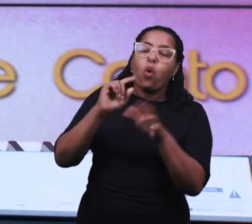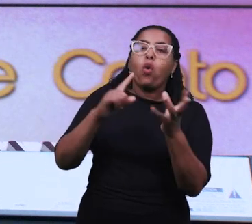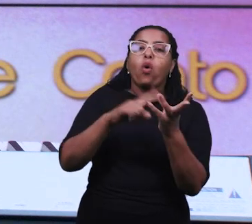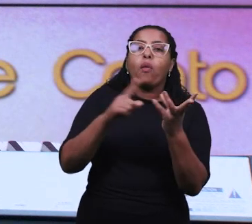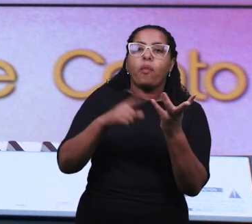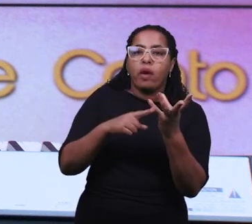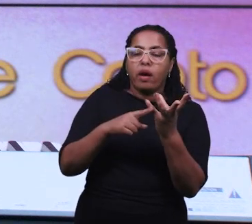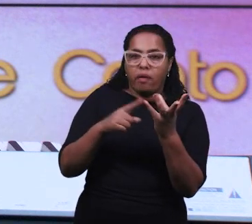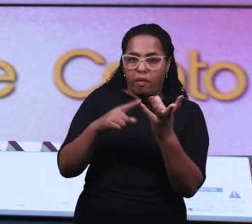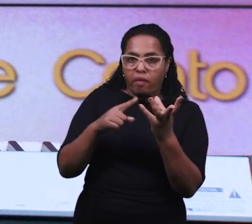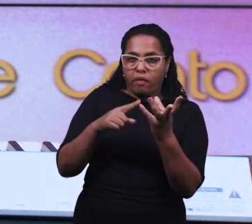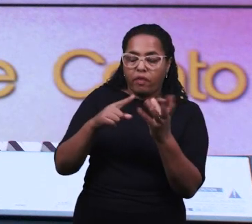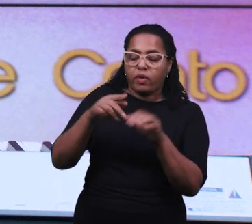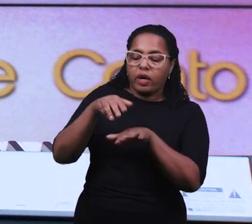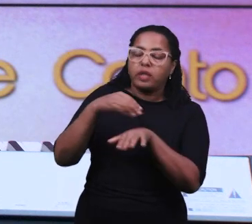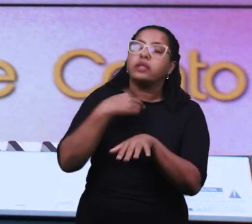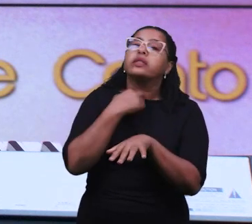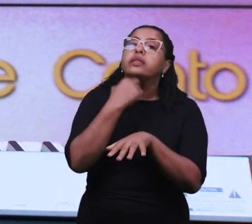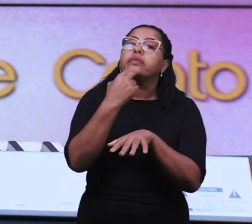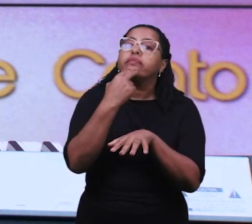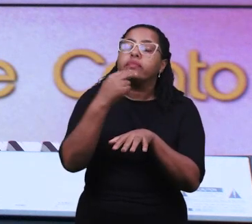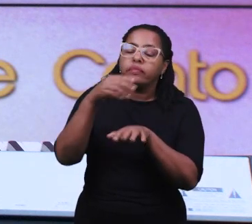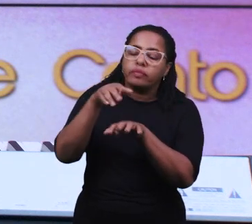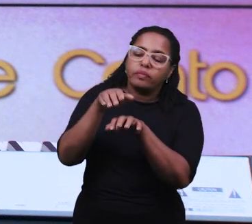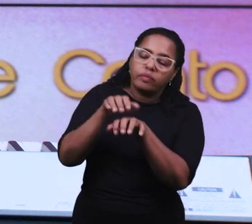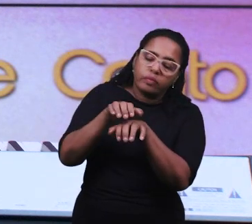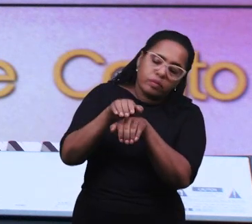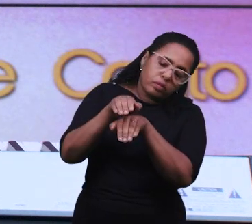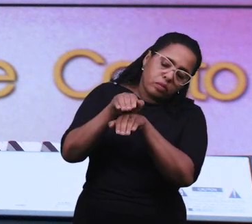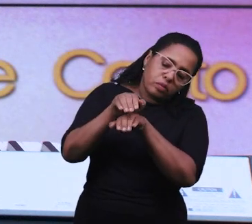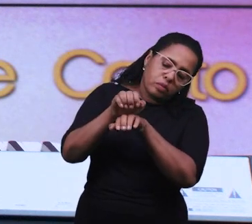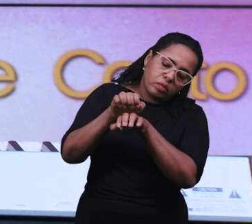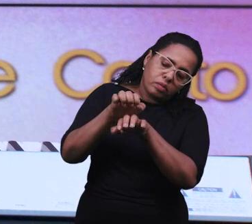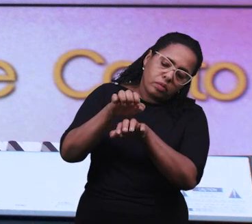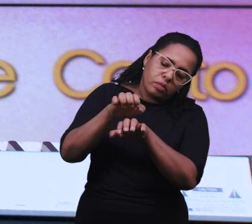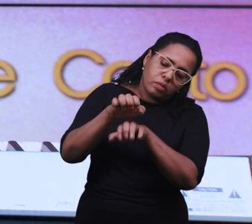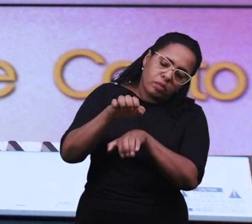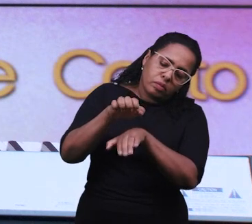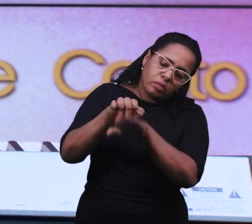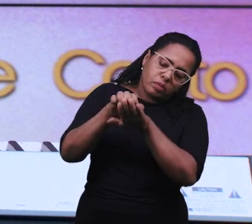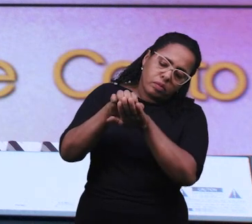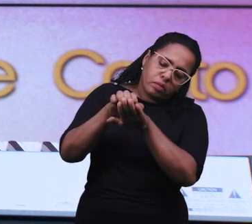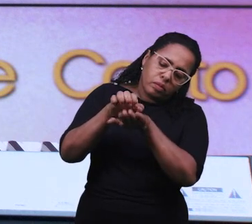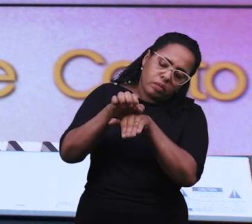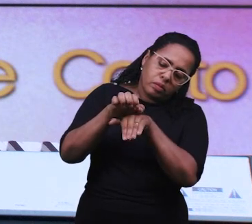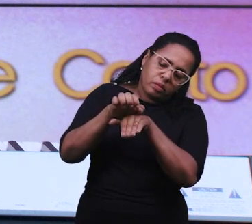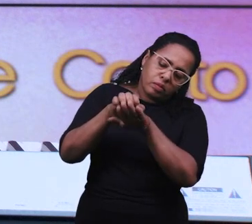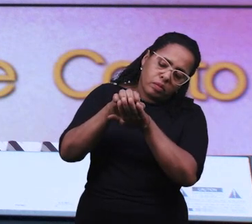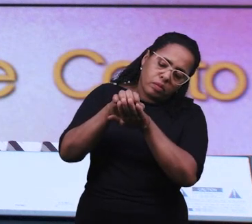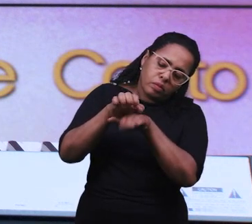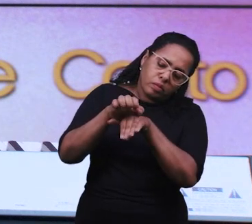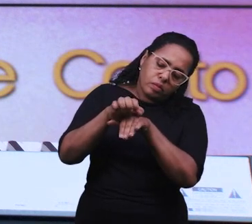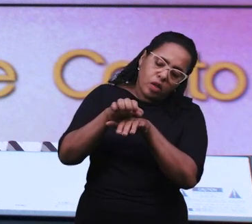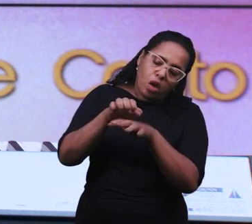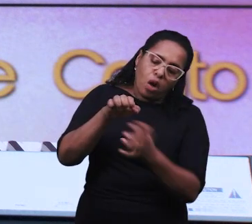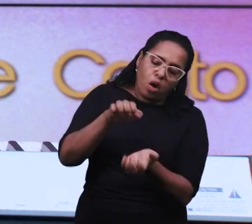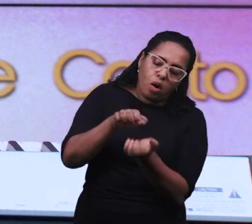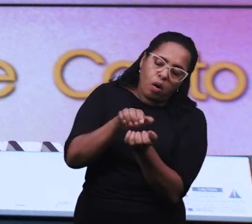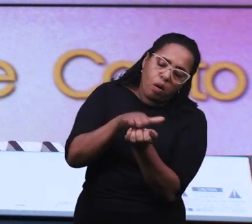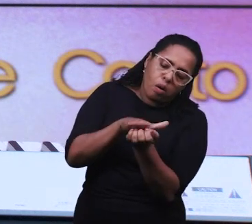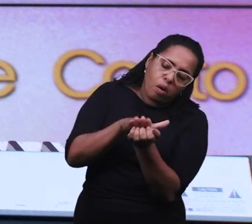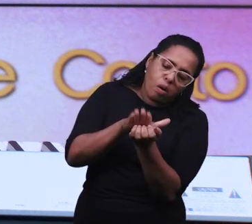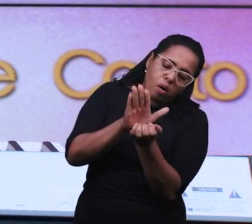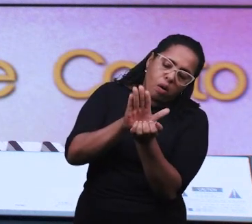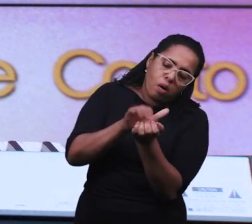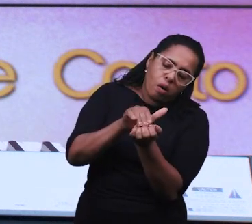dessas vogais, em relação ao trato vocal. Então, para que eu tenha qualidade sonora, tenha cobertura de som,